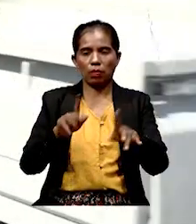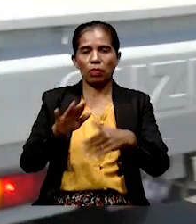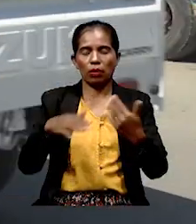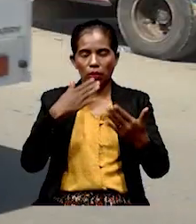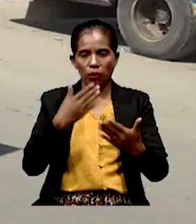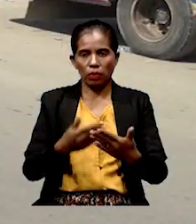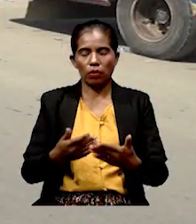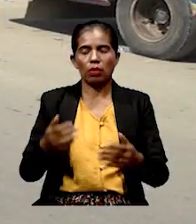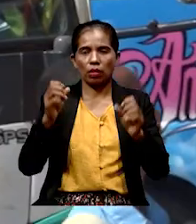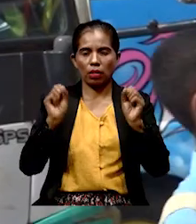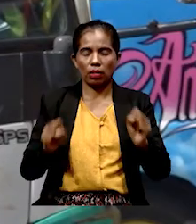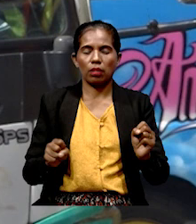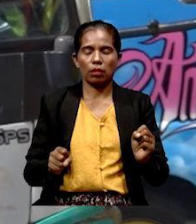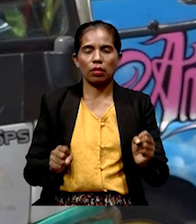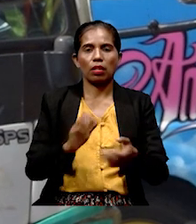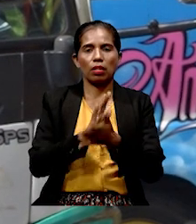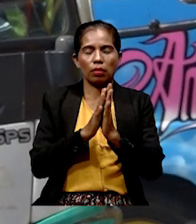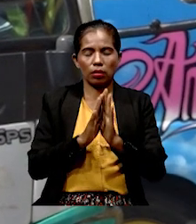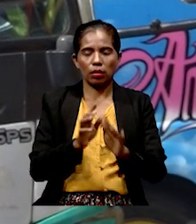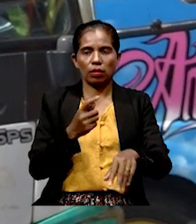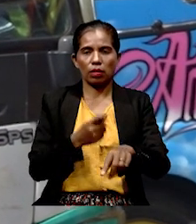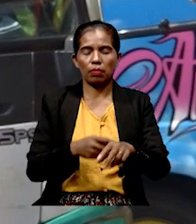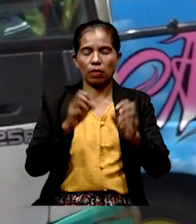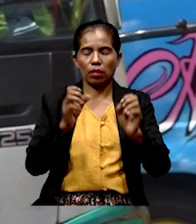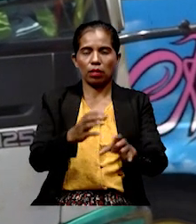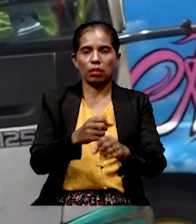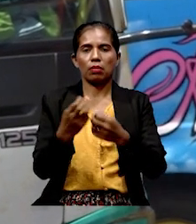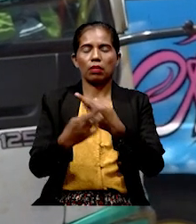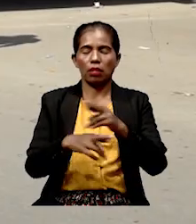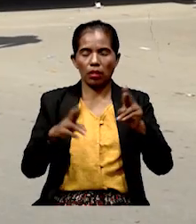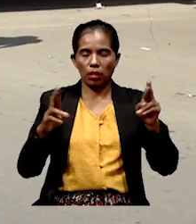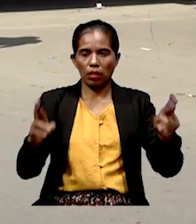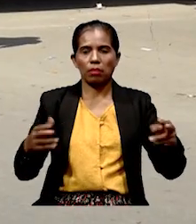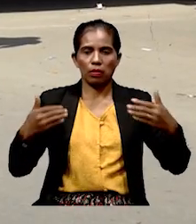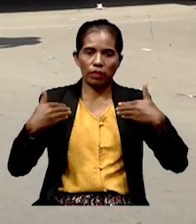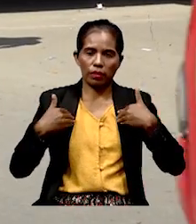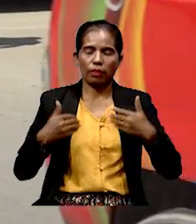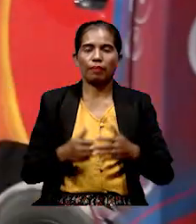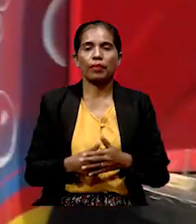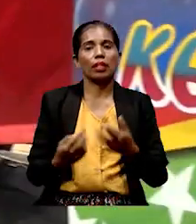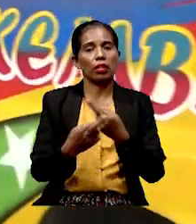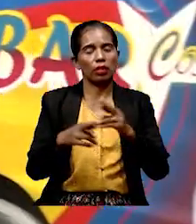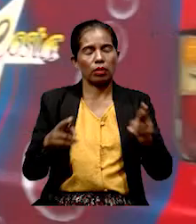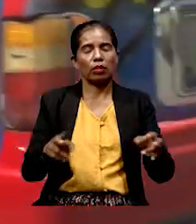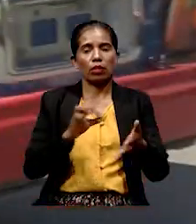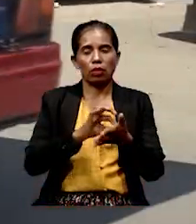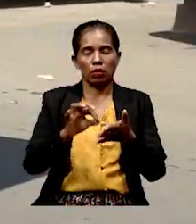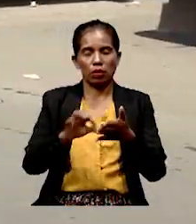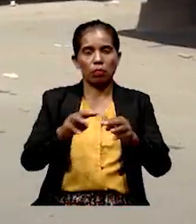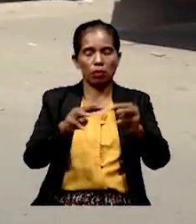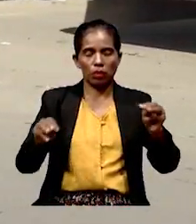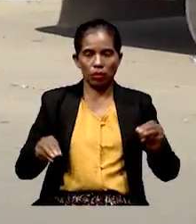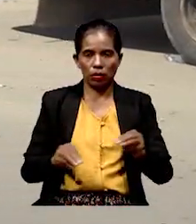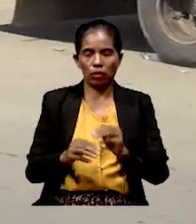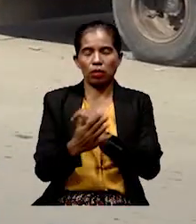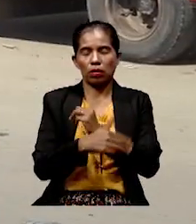sira ho di bele ha calma situasaun no ten ki simo realidade ne be mak iham. Resultado final apuramento municipal no diaspora